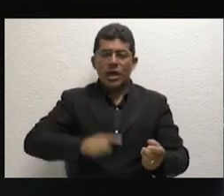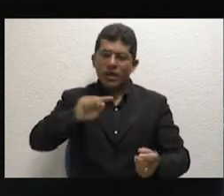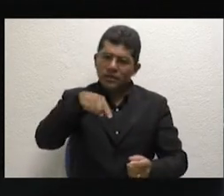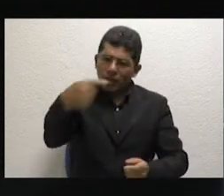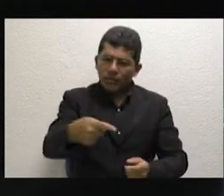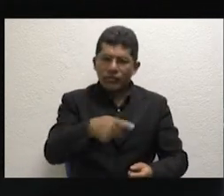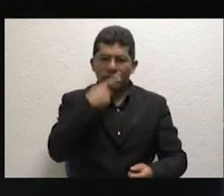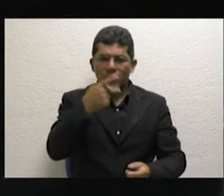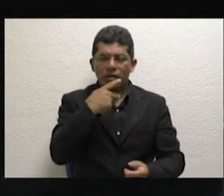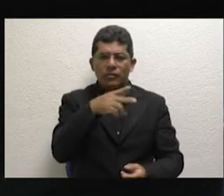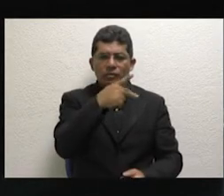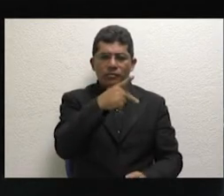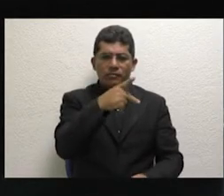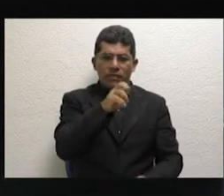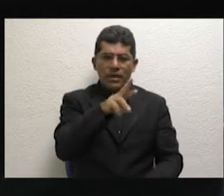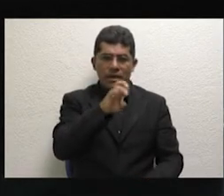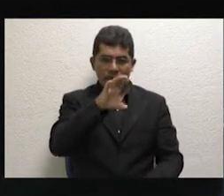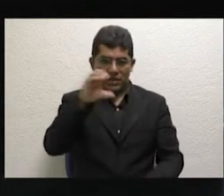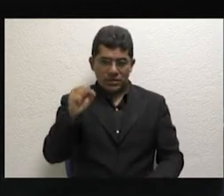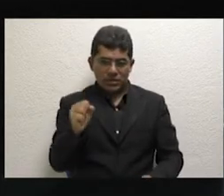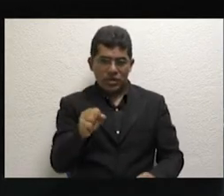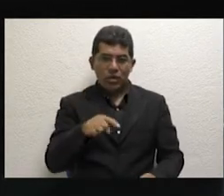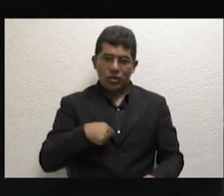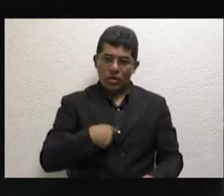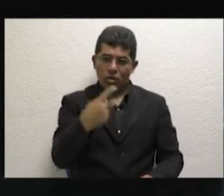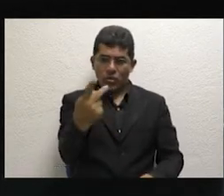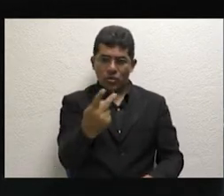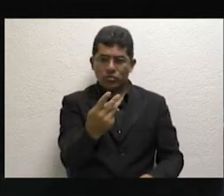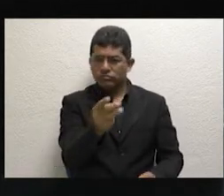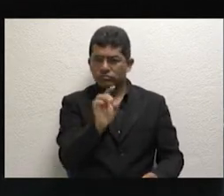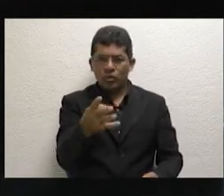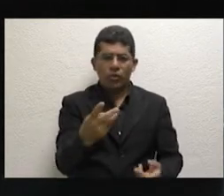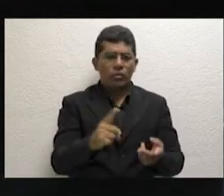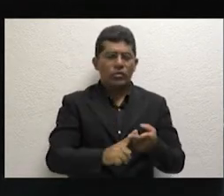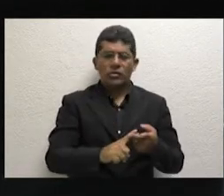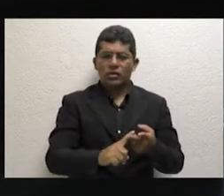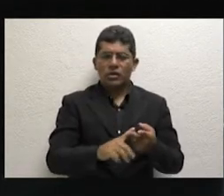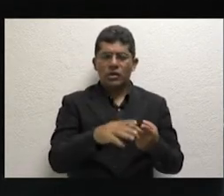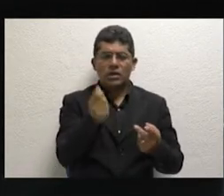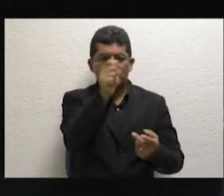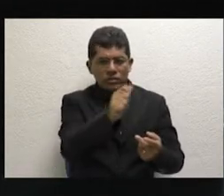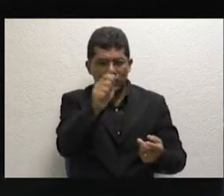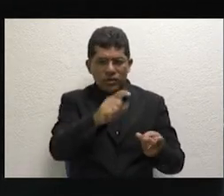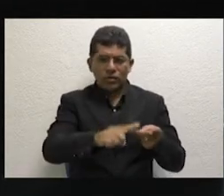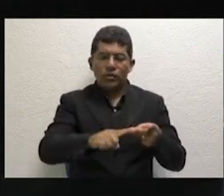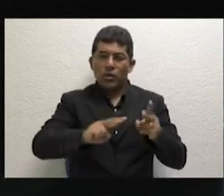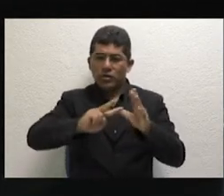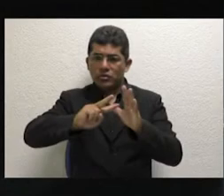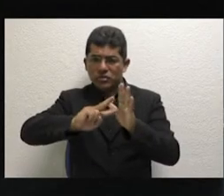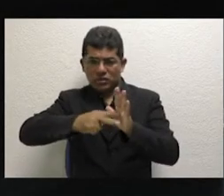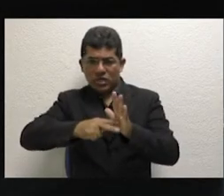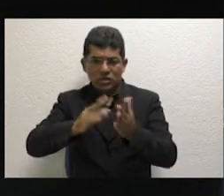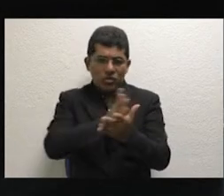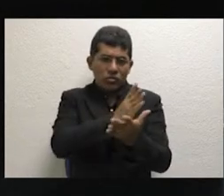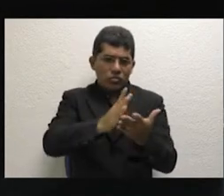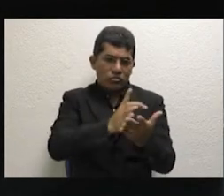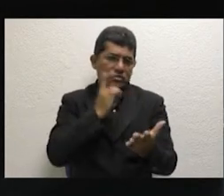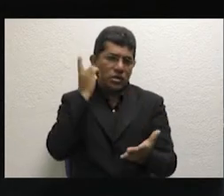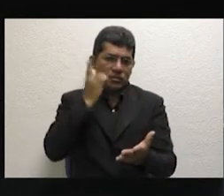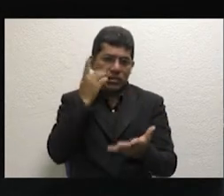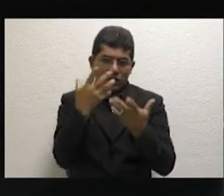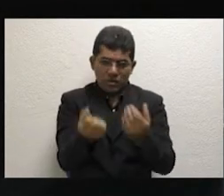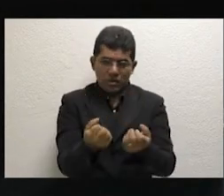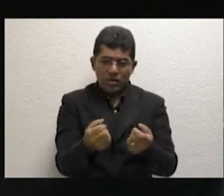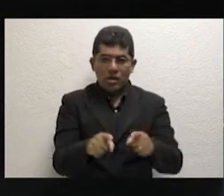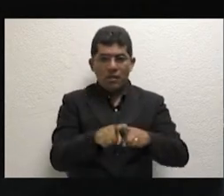da fala do Pérez que vossa excelência pudesse reunir somente com aqui a Aspron Citean e com algum deputado que queira mas sob o